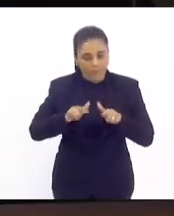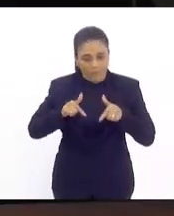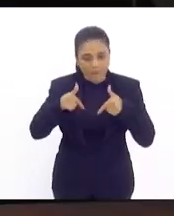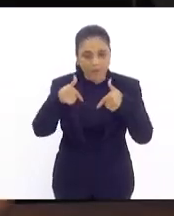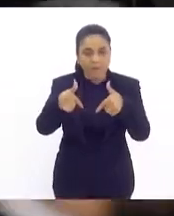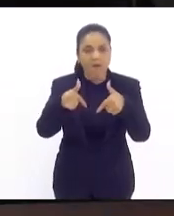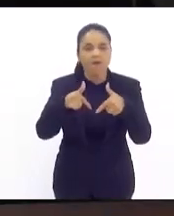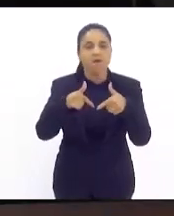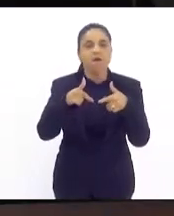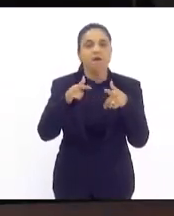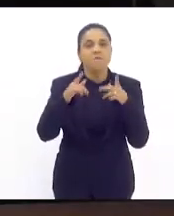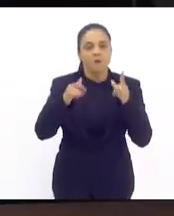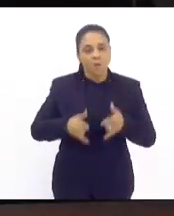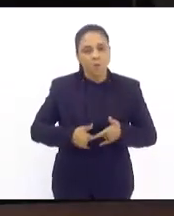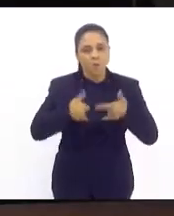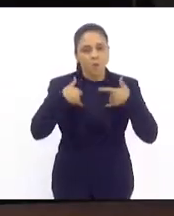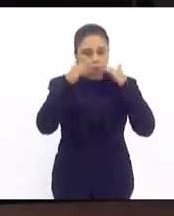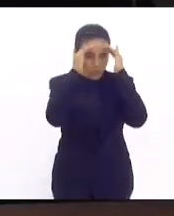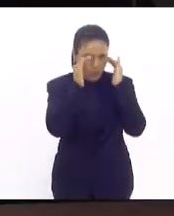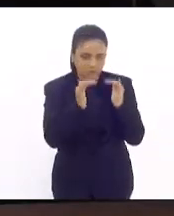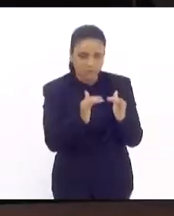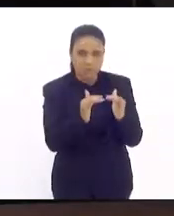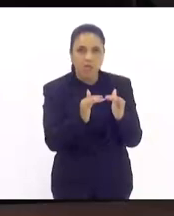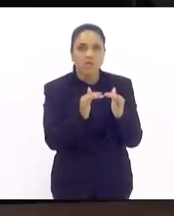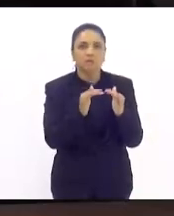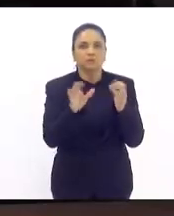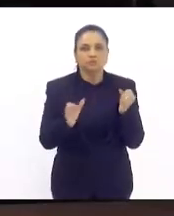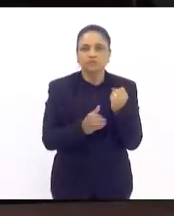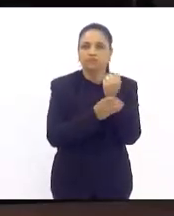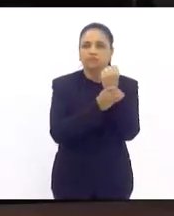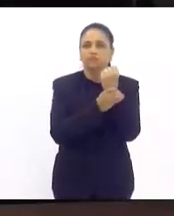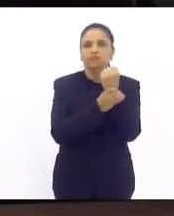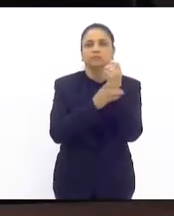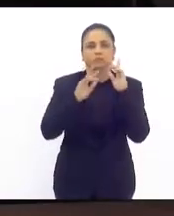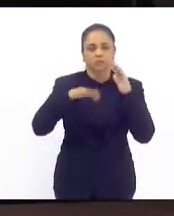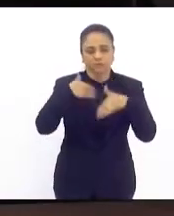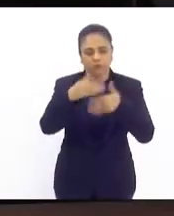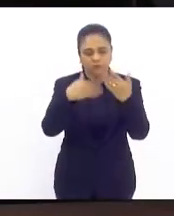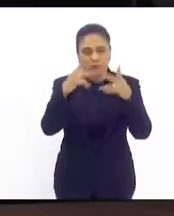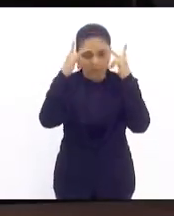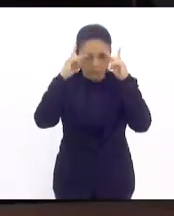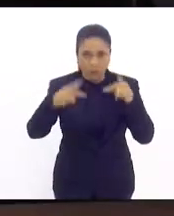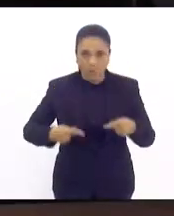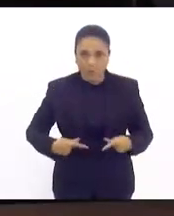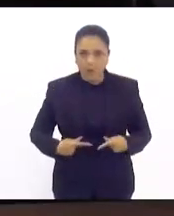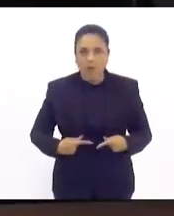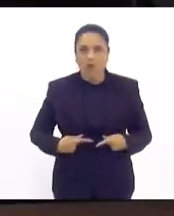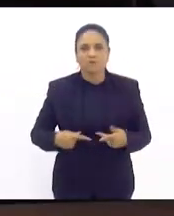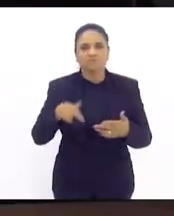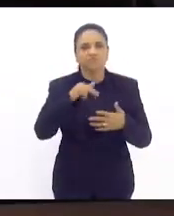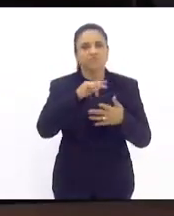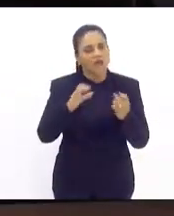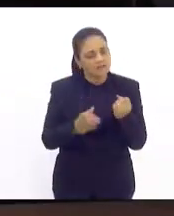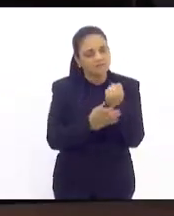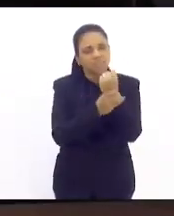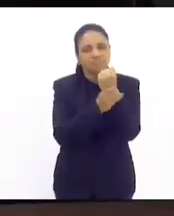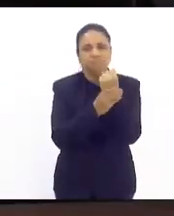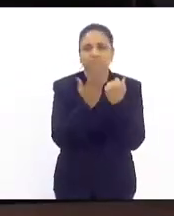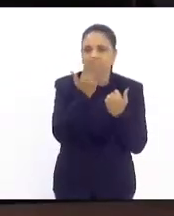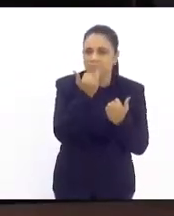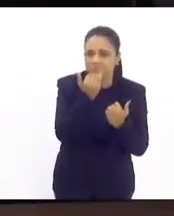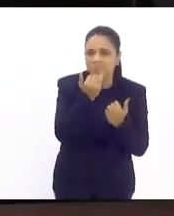dignidade humana seja preservada o desenvolvimento humano e aí envolve uma série de questões a segurança alimentar